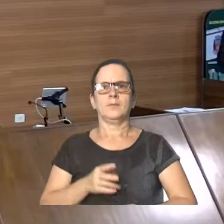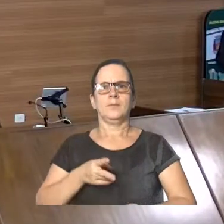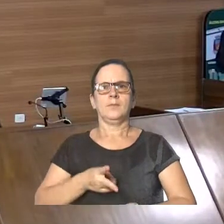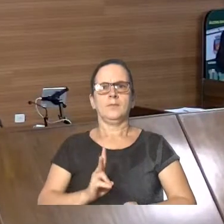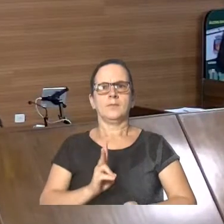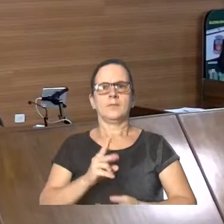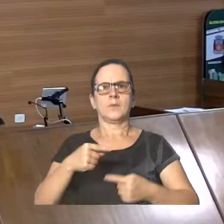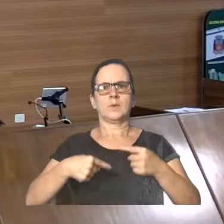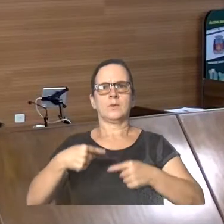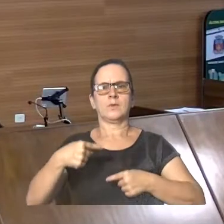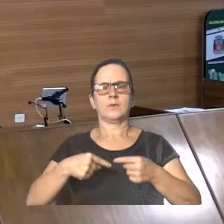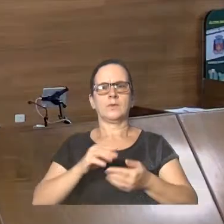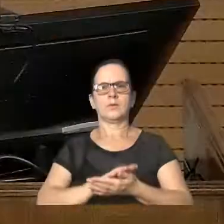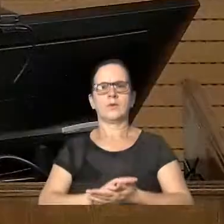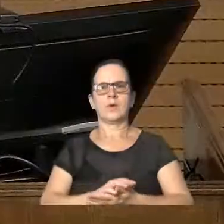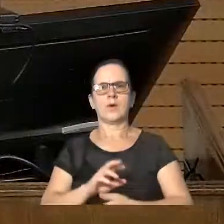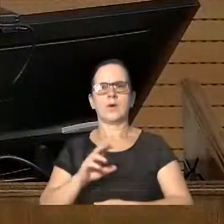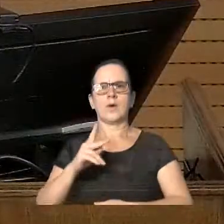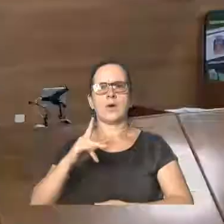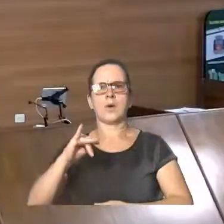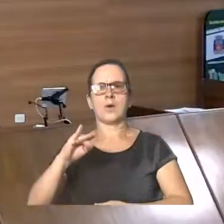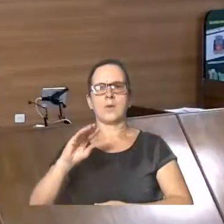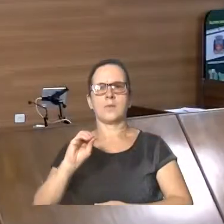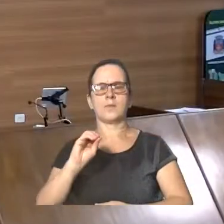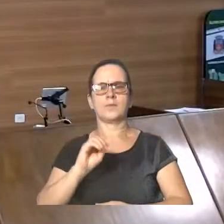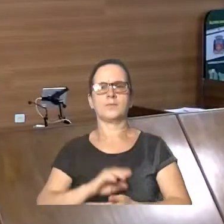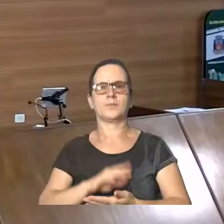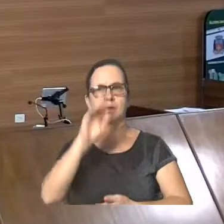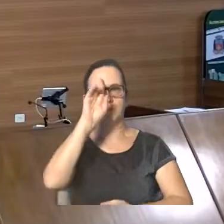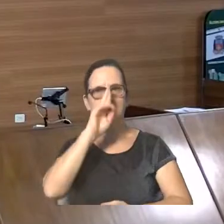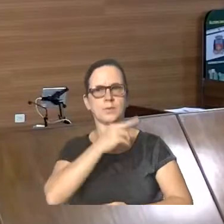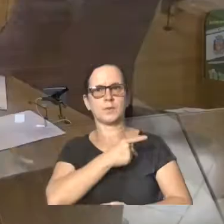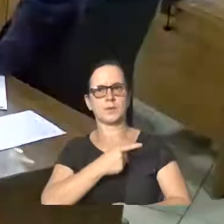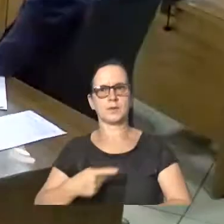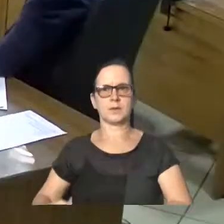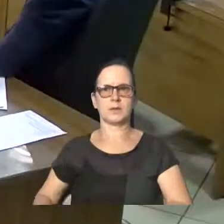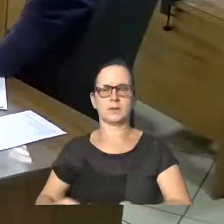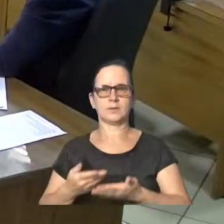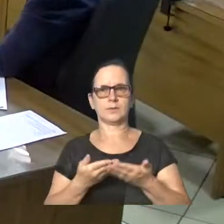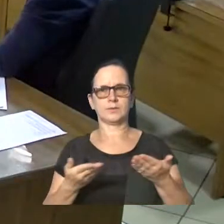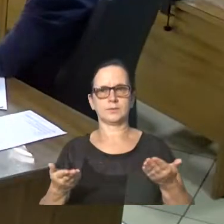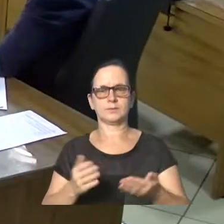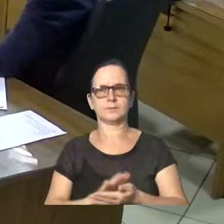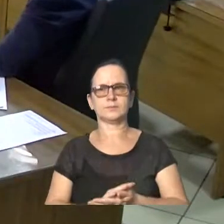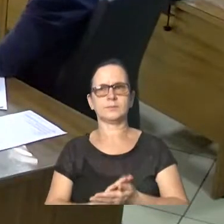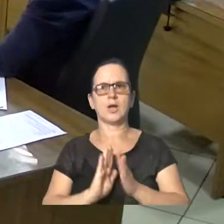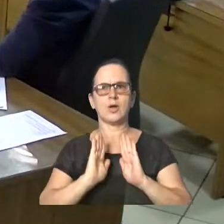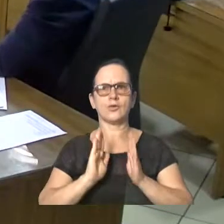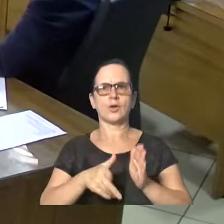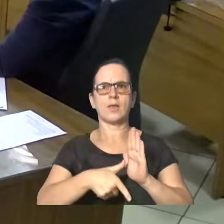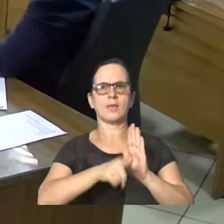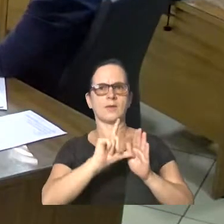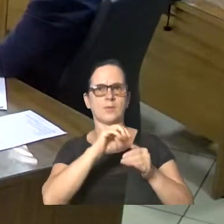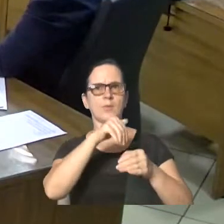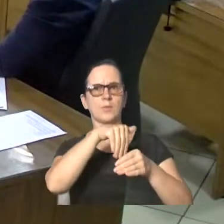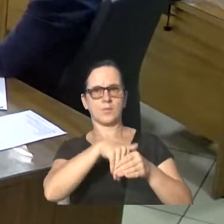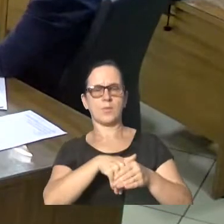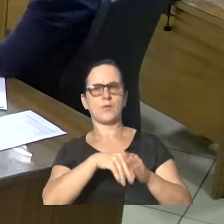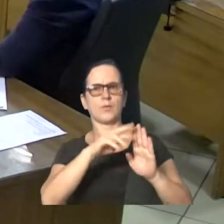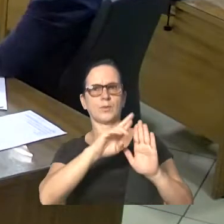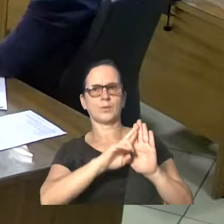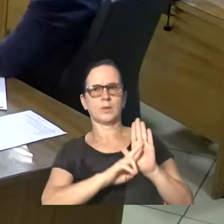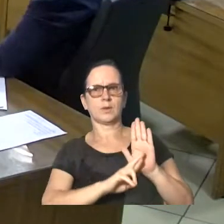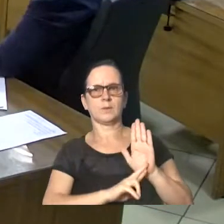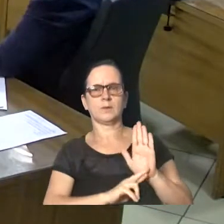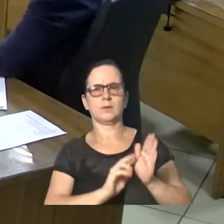Continua em discussão com a palavra, vereador Pio. Senhor presidente, nobres pares, eu já antecipo meu voto favorável ao